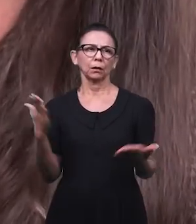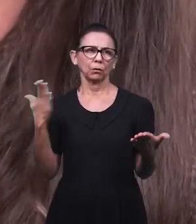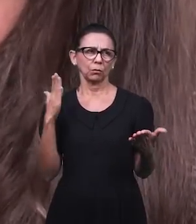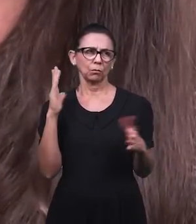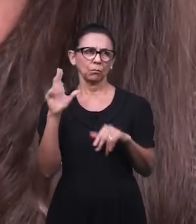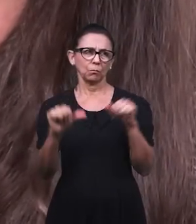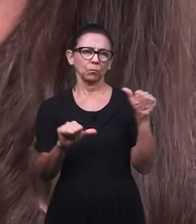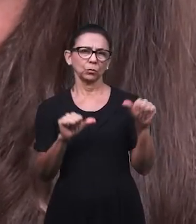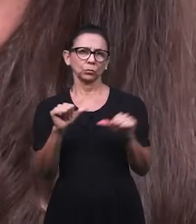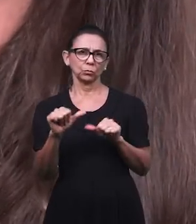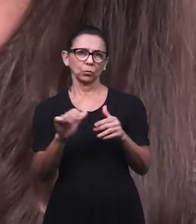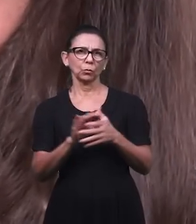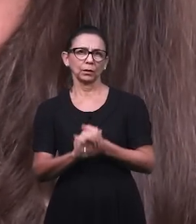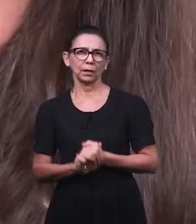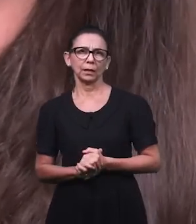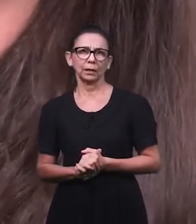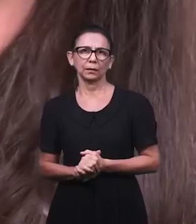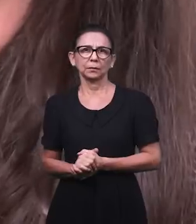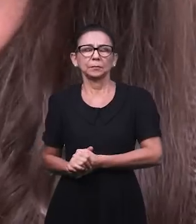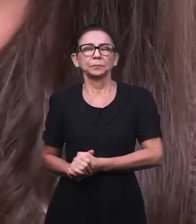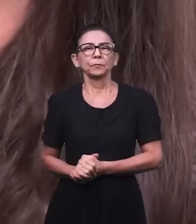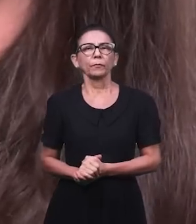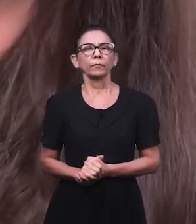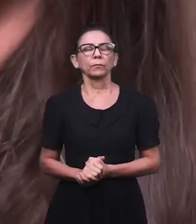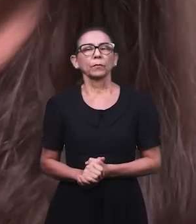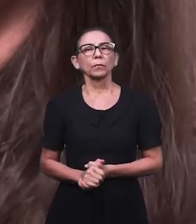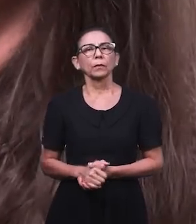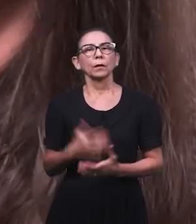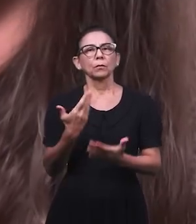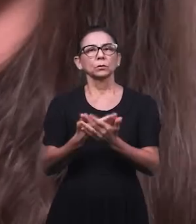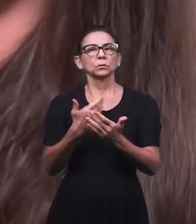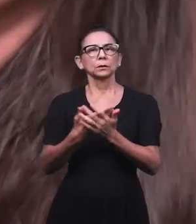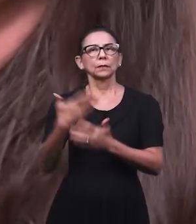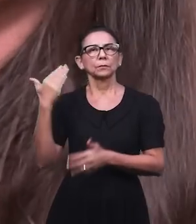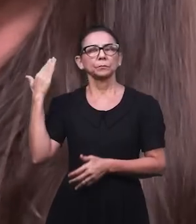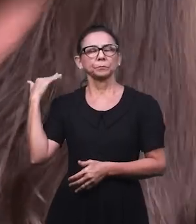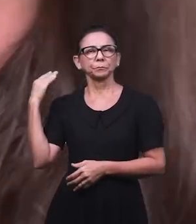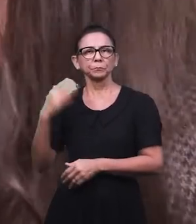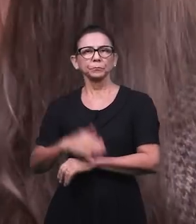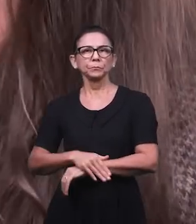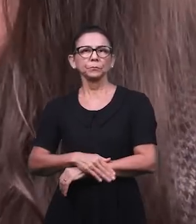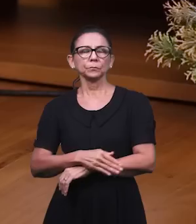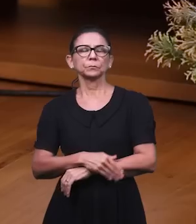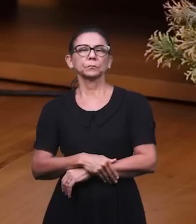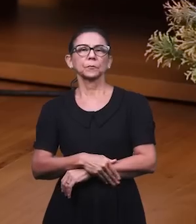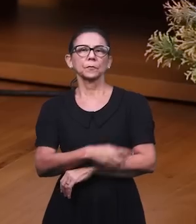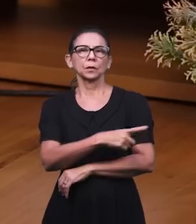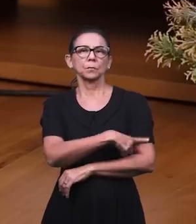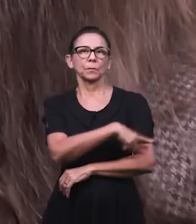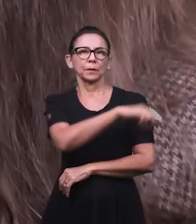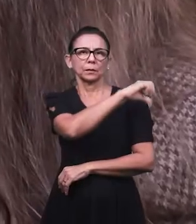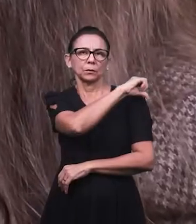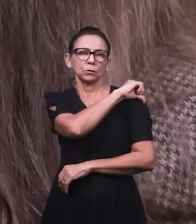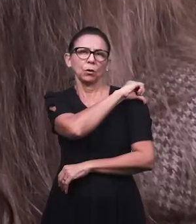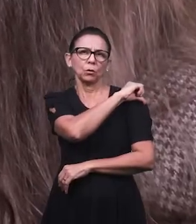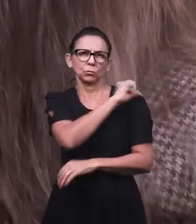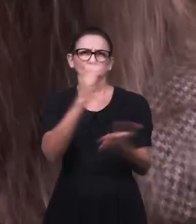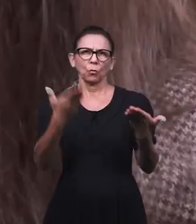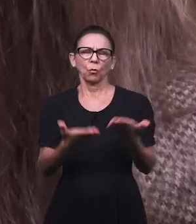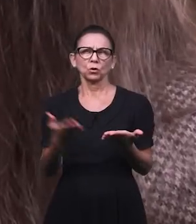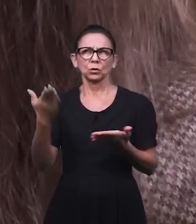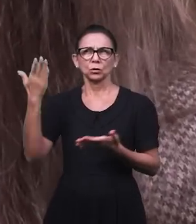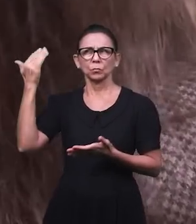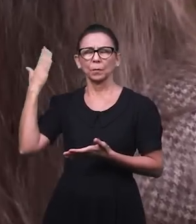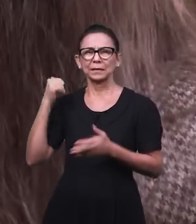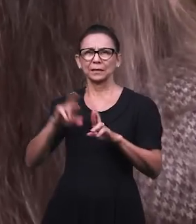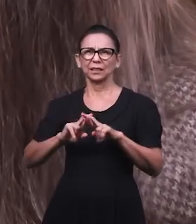hoje já mudou, né, como é que é a questão do ensino fundamental para o ensino médio. Na minha época era 8ª série, eu acho que hoje é o 9º ano, se eu não me engano. Sim. E eu morava